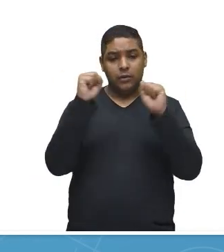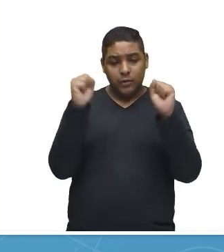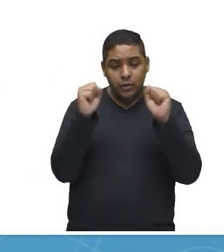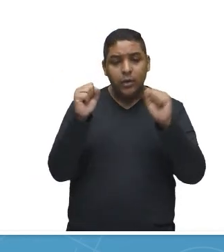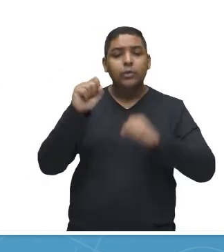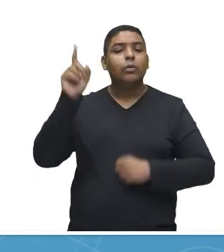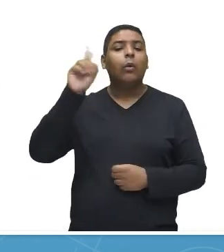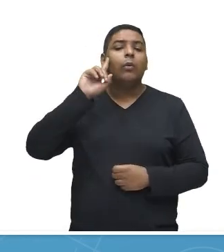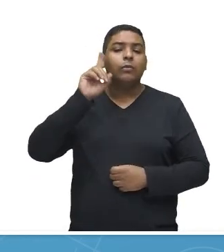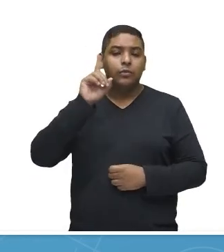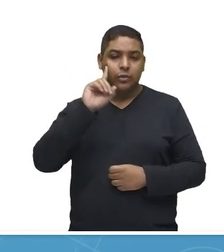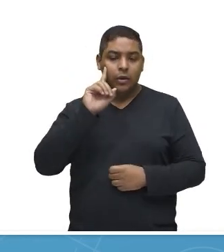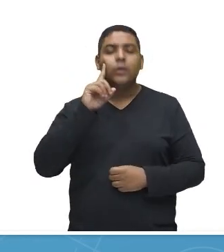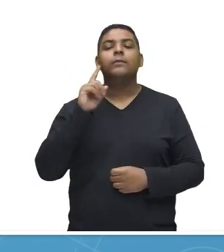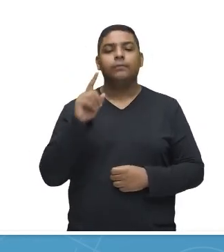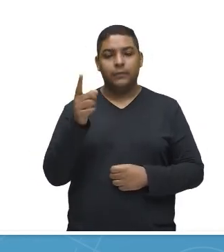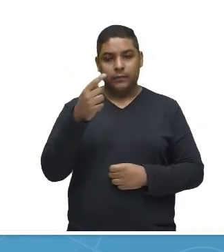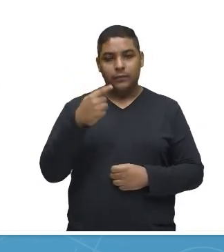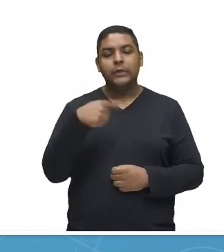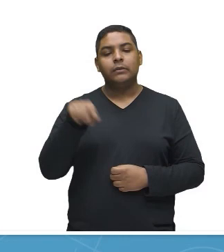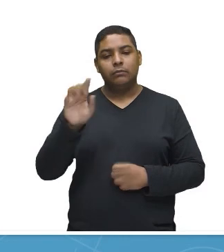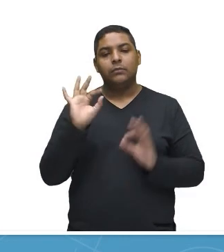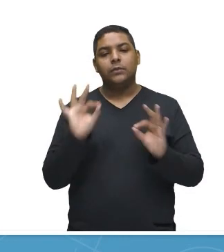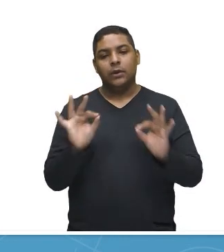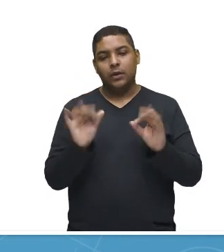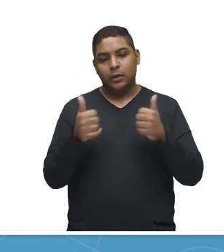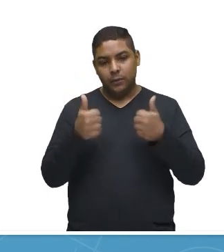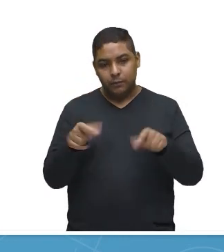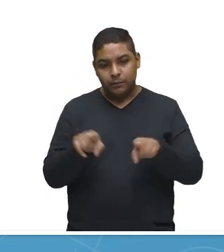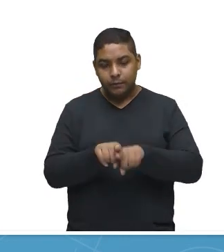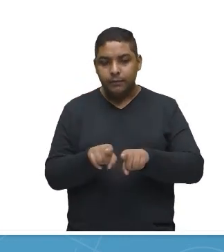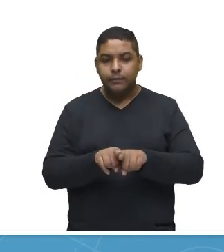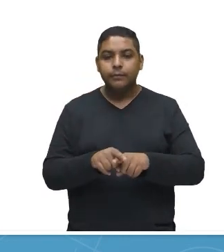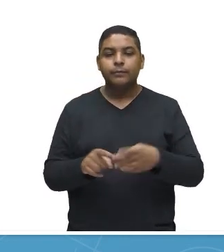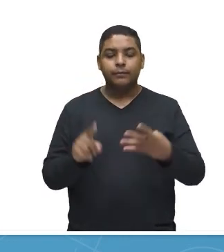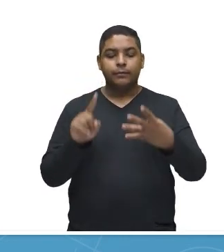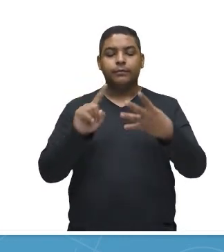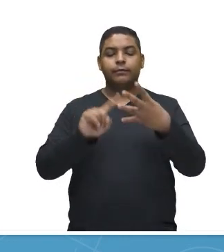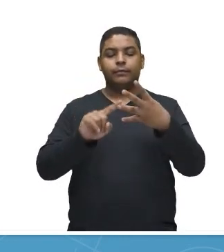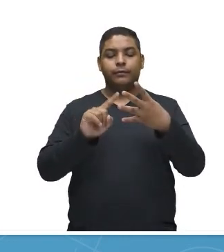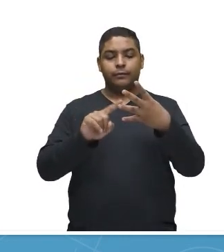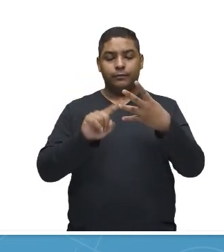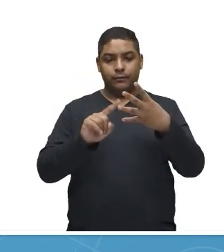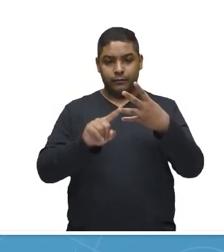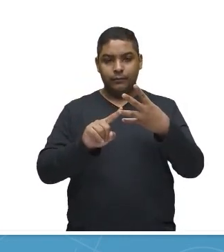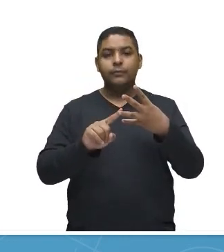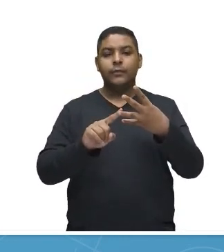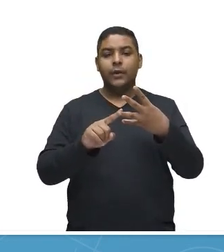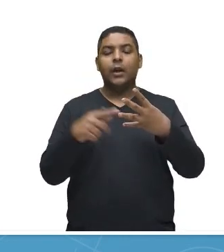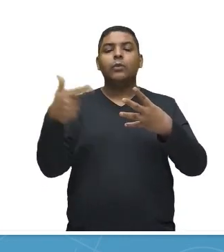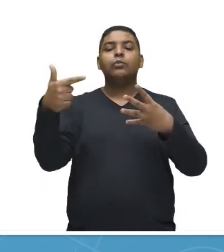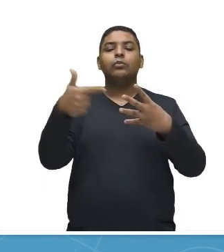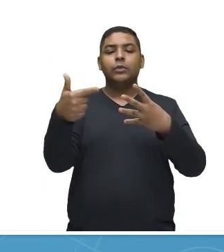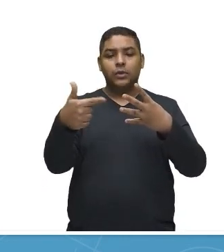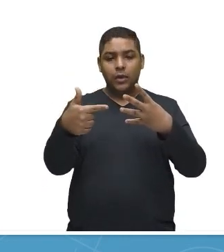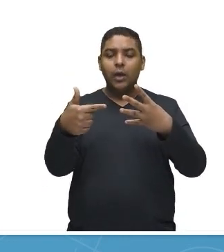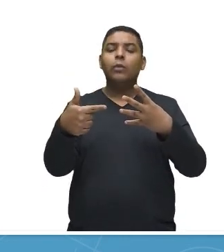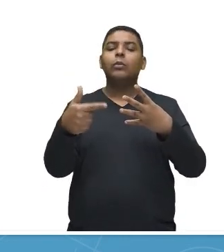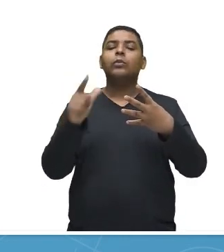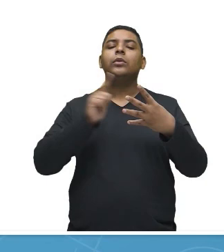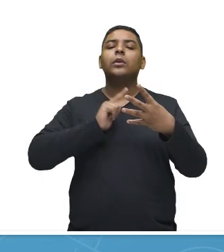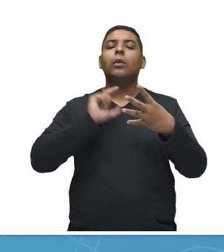Certo também, falei para vocês isso lá. Terceiro, no segundo degrau da pirâmide estão